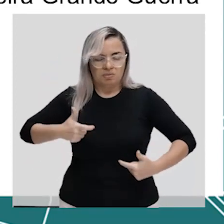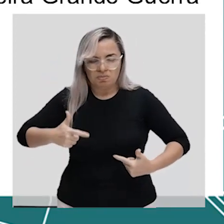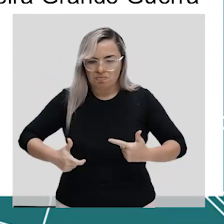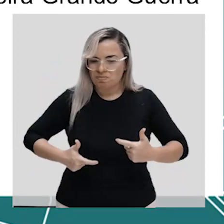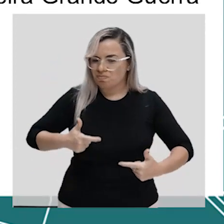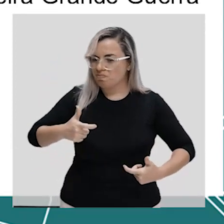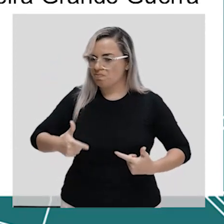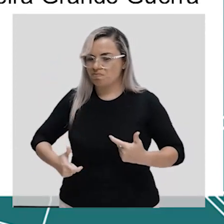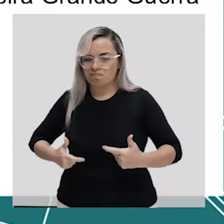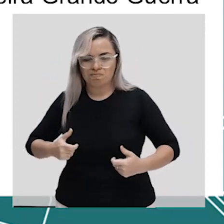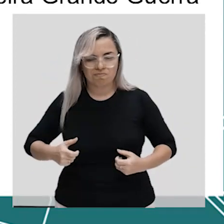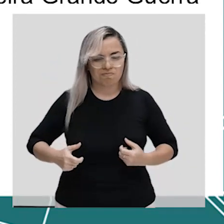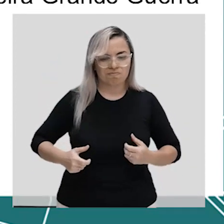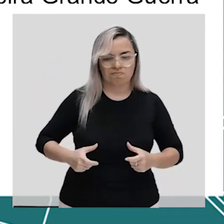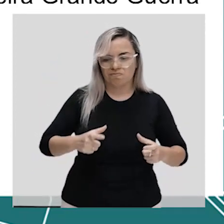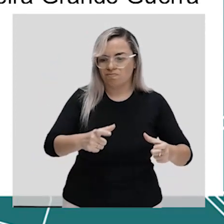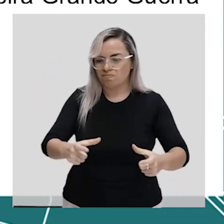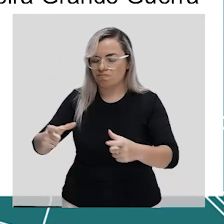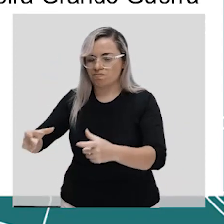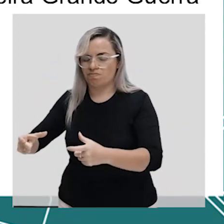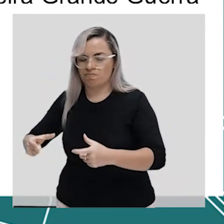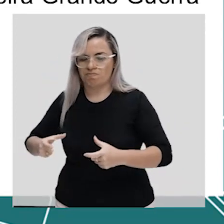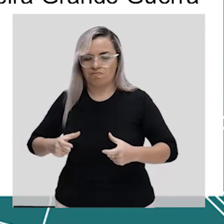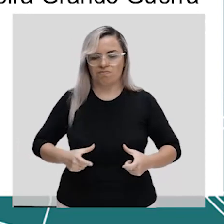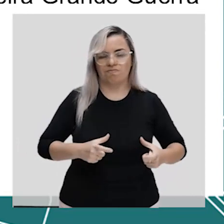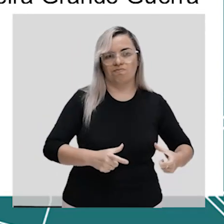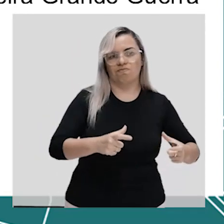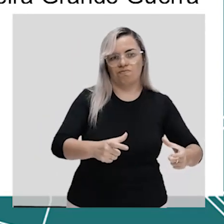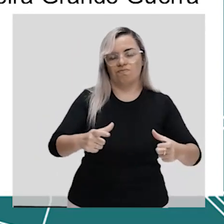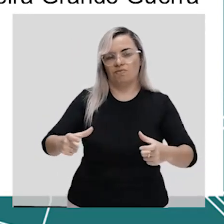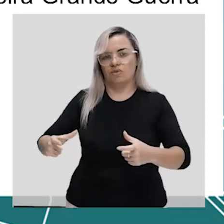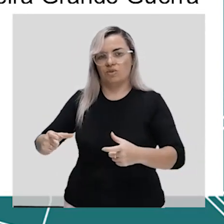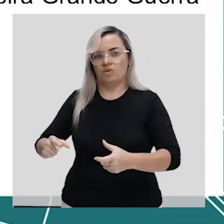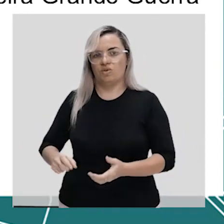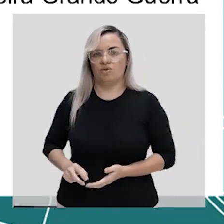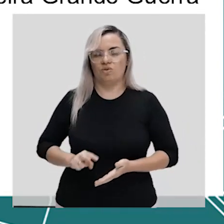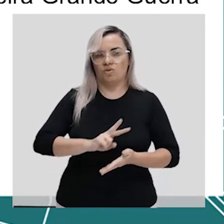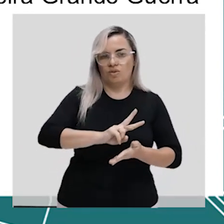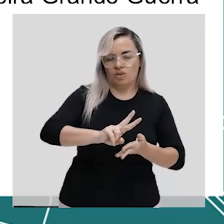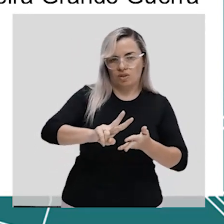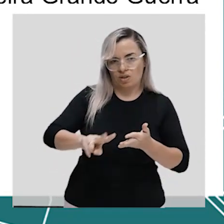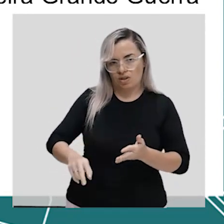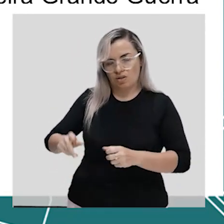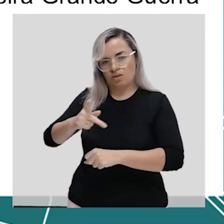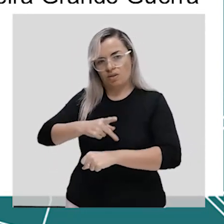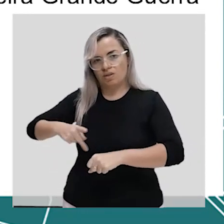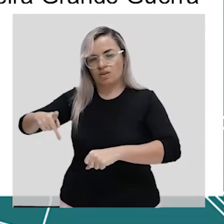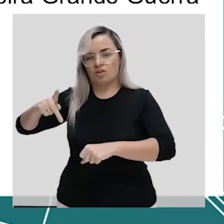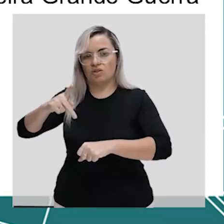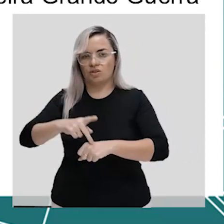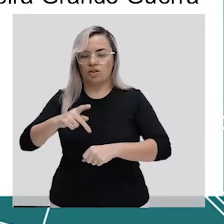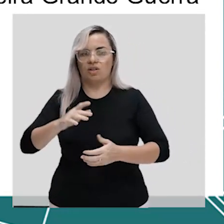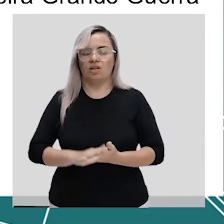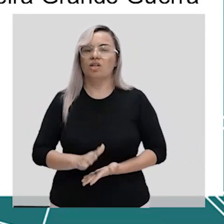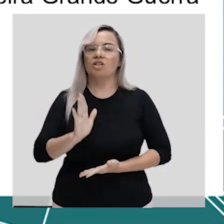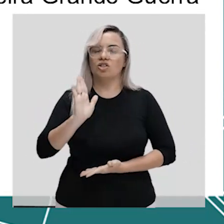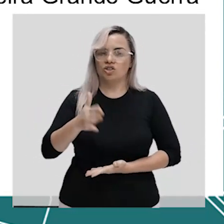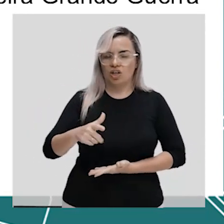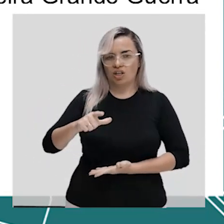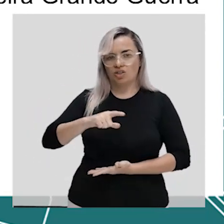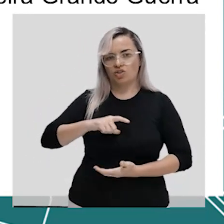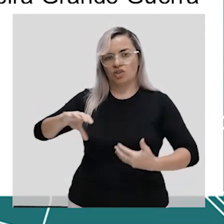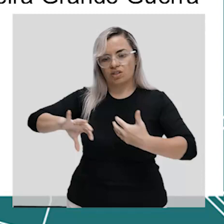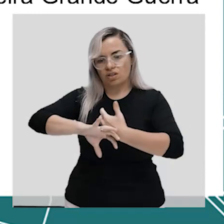esses territórios com esses países que já estavam partilhando. E nessa disputa